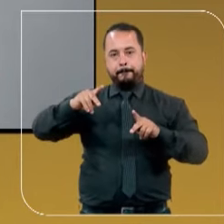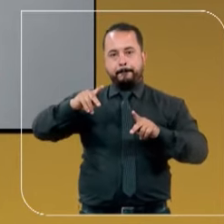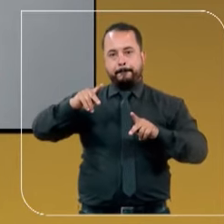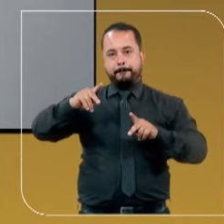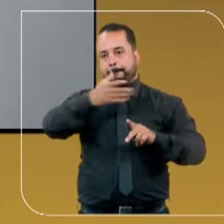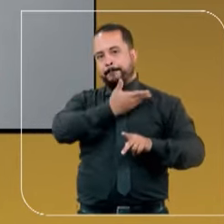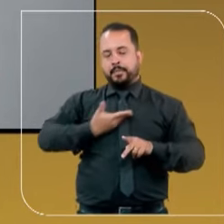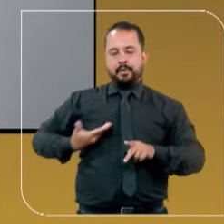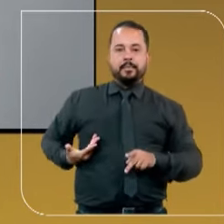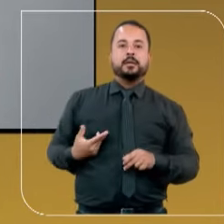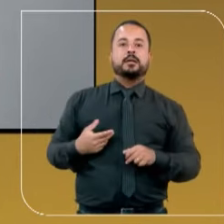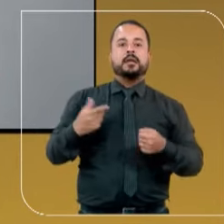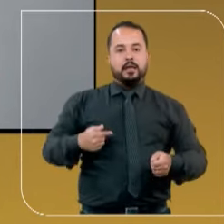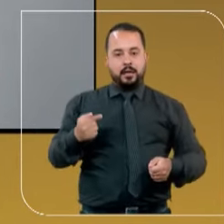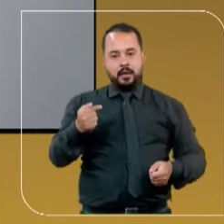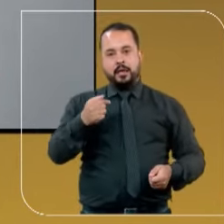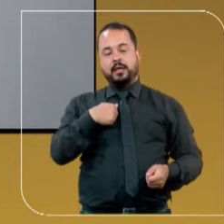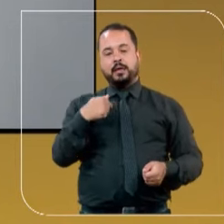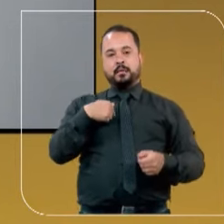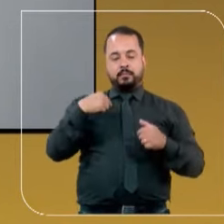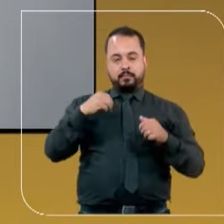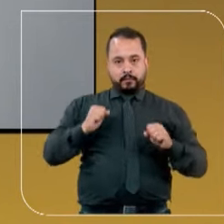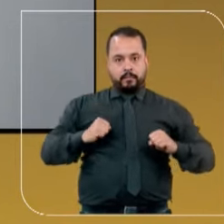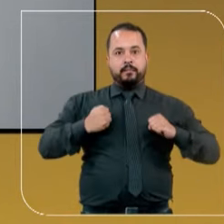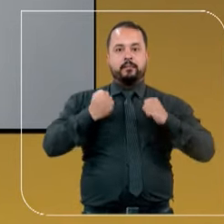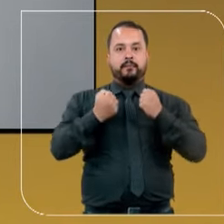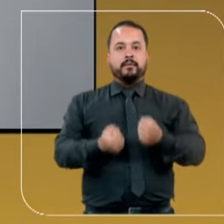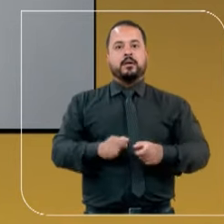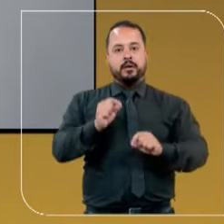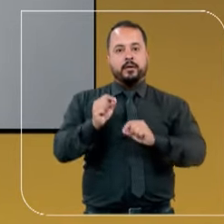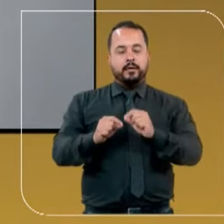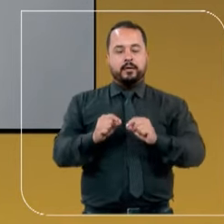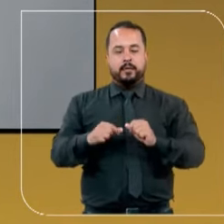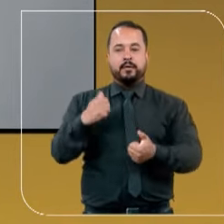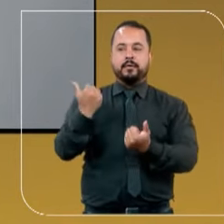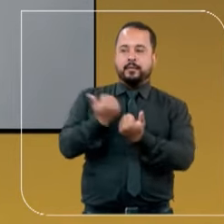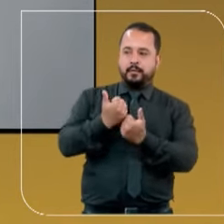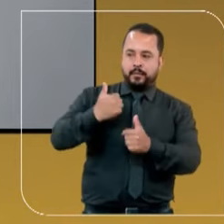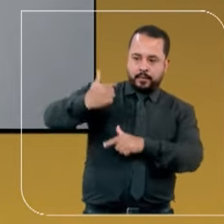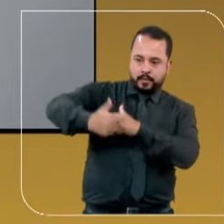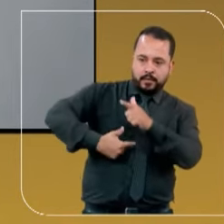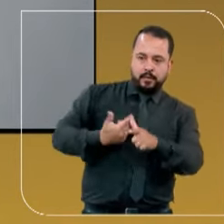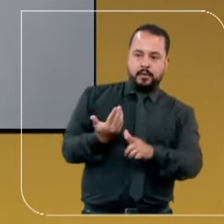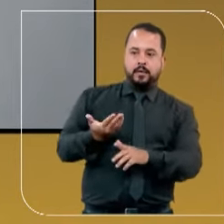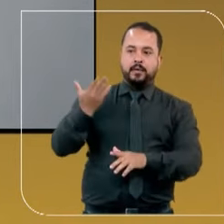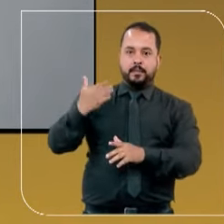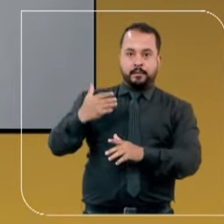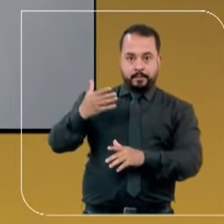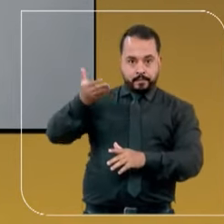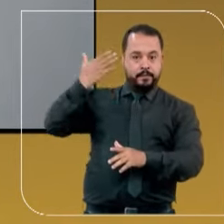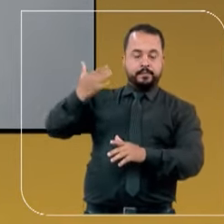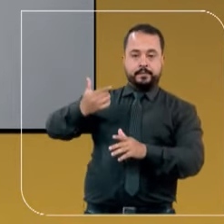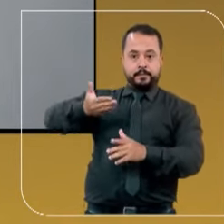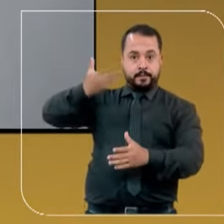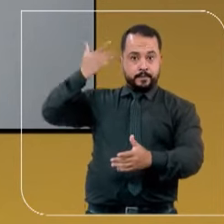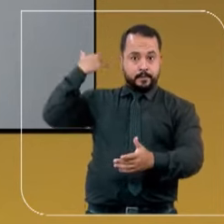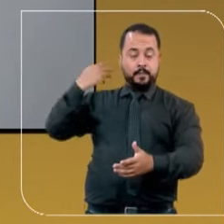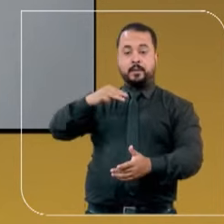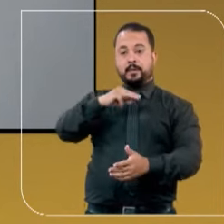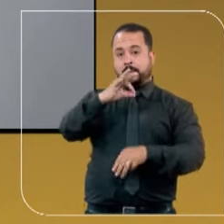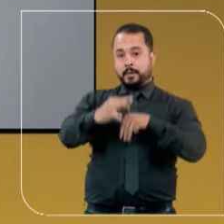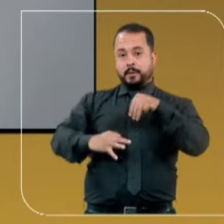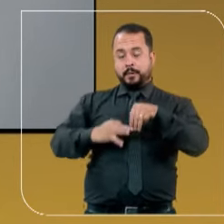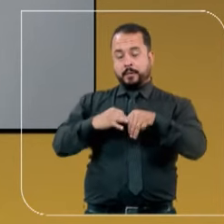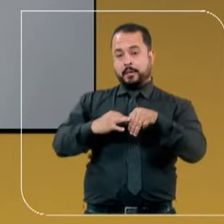compromisso de dar seguimento ao valoroso trabalho realizado pelos meus antecessores, os